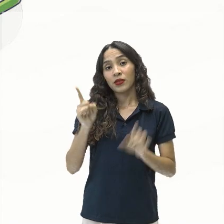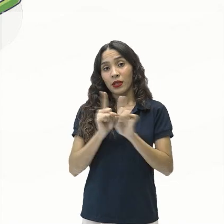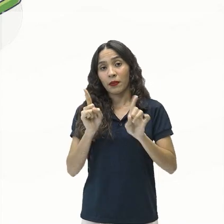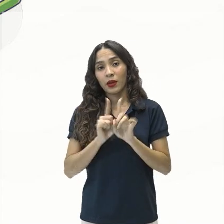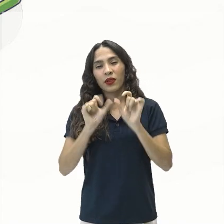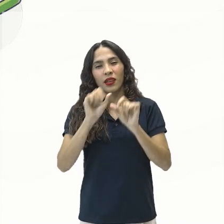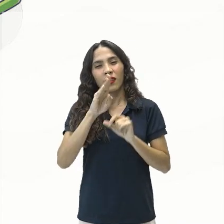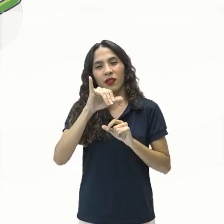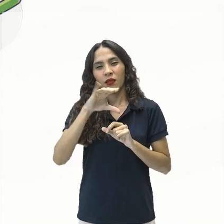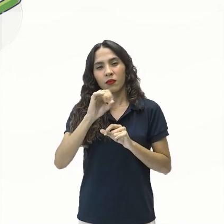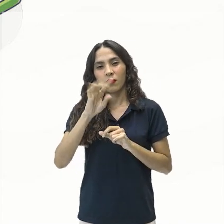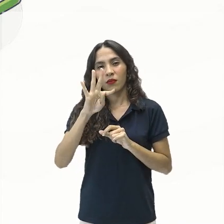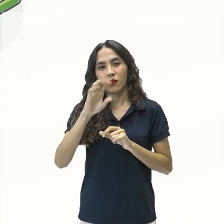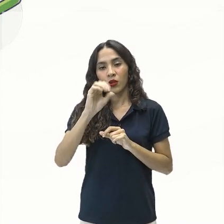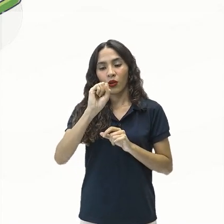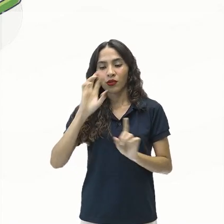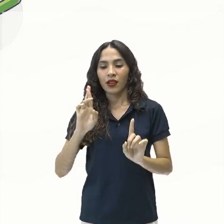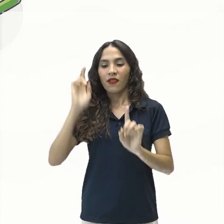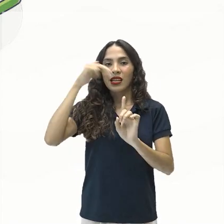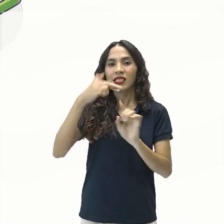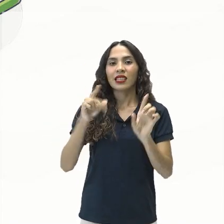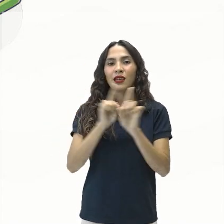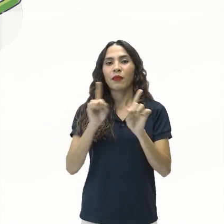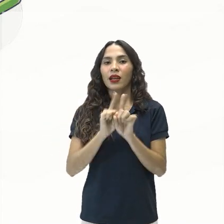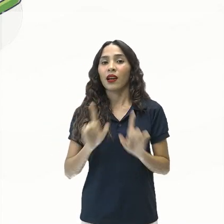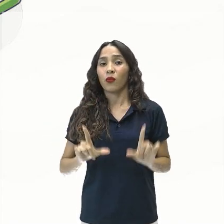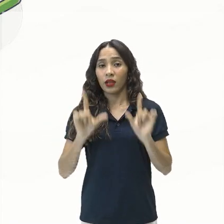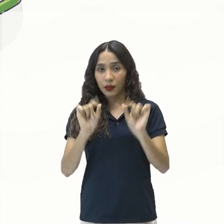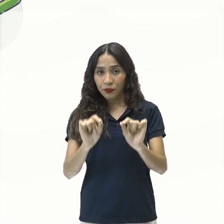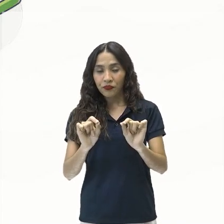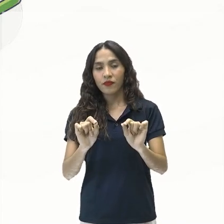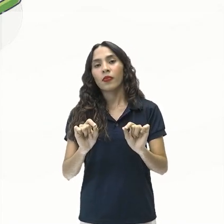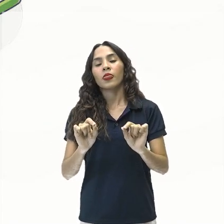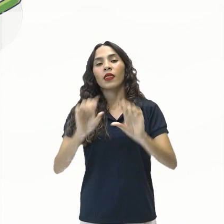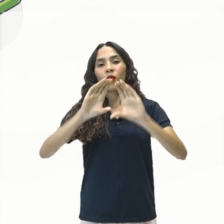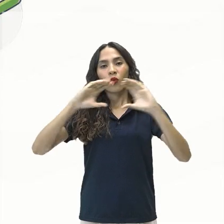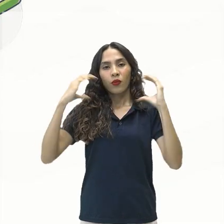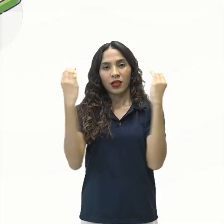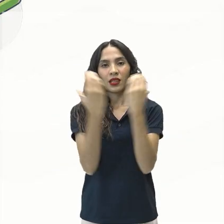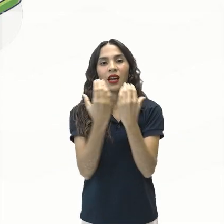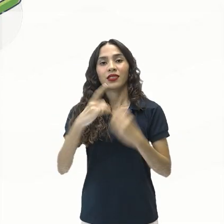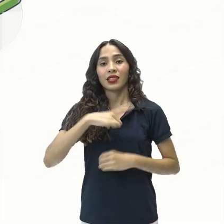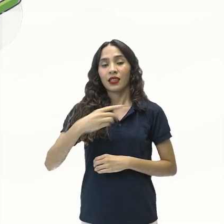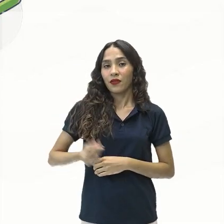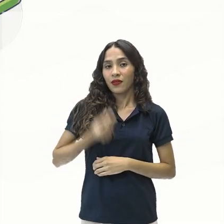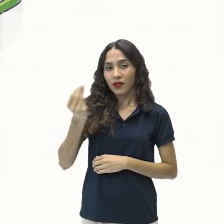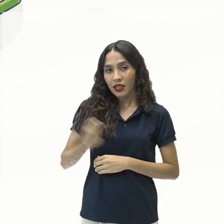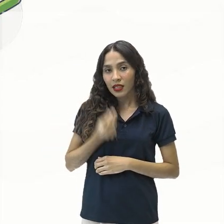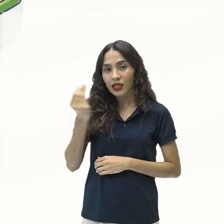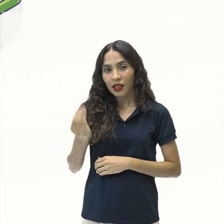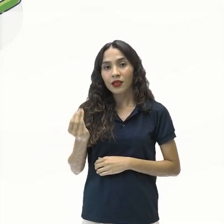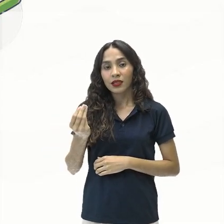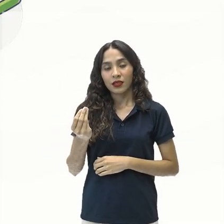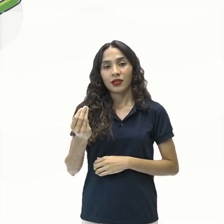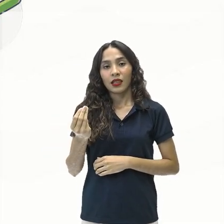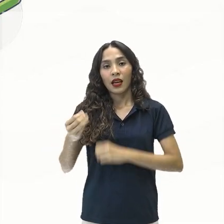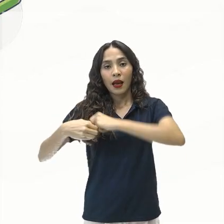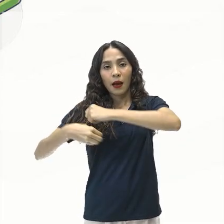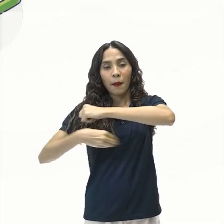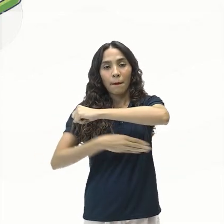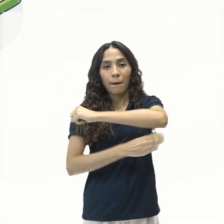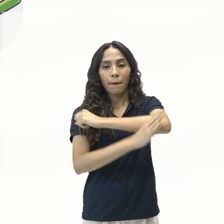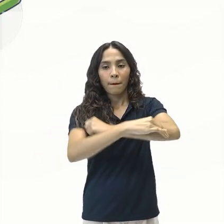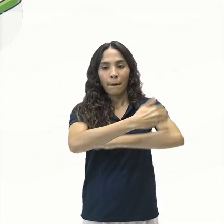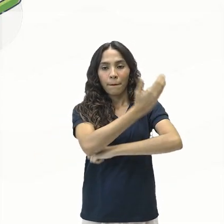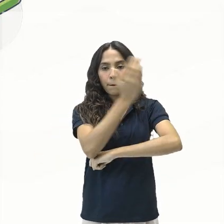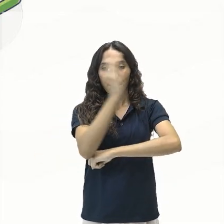fatores bióticos, eles correspondem às comunidades vivas de um ecossistema, que